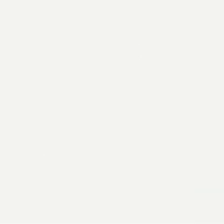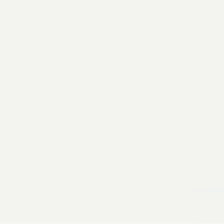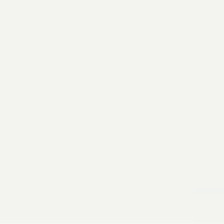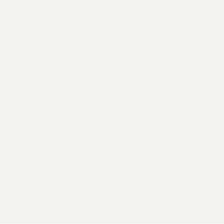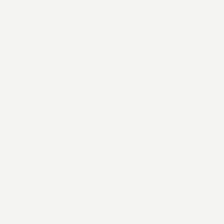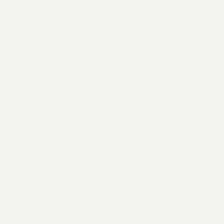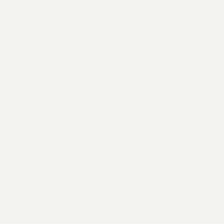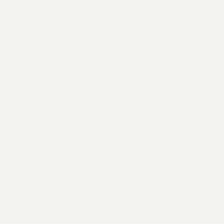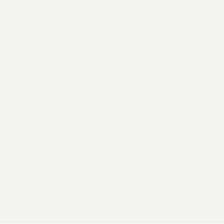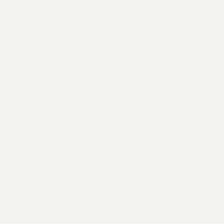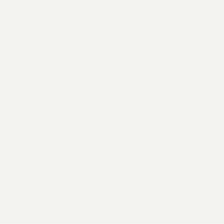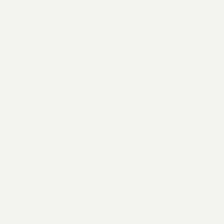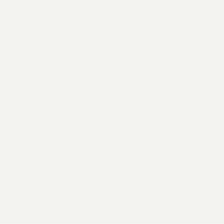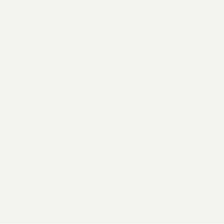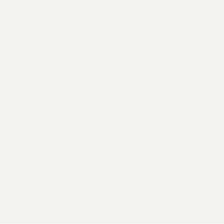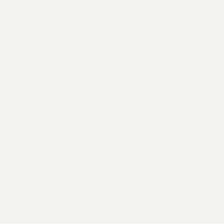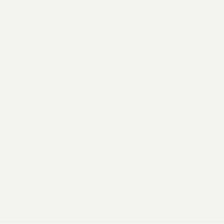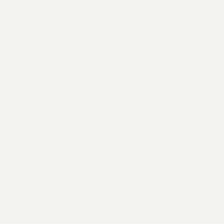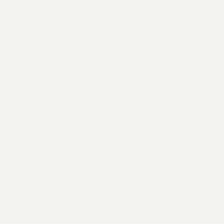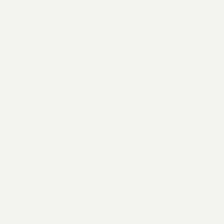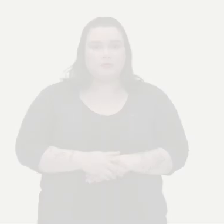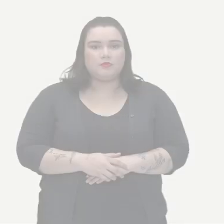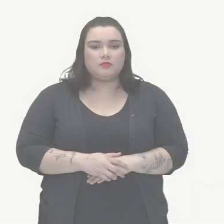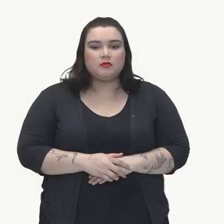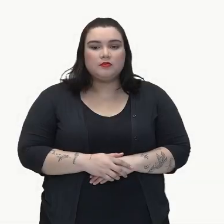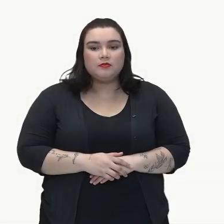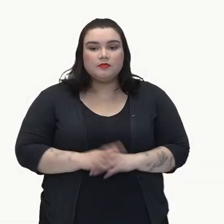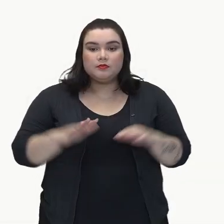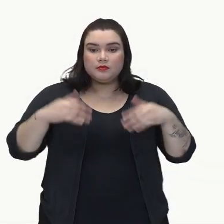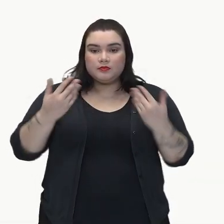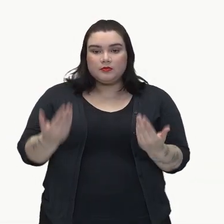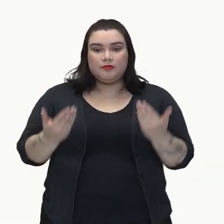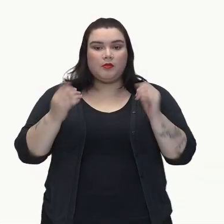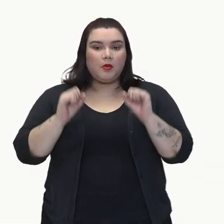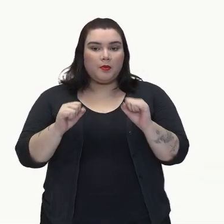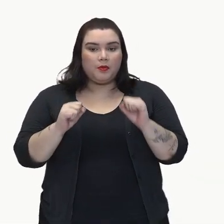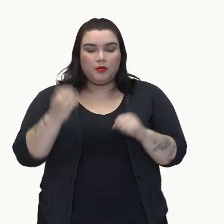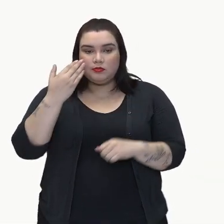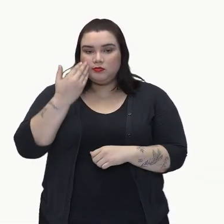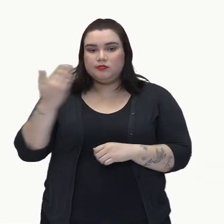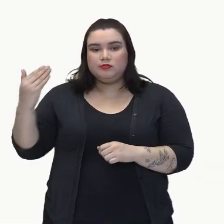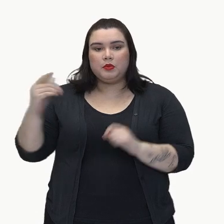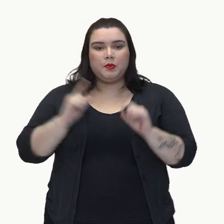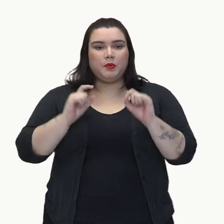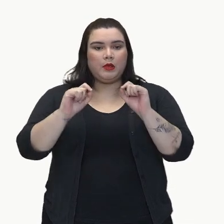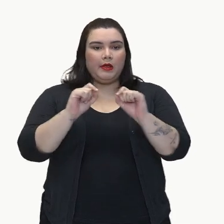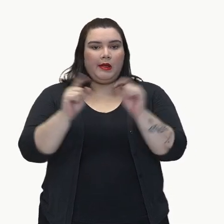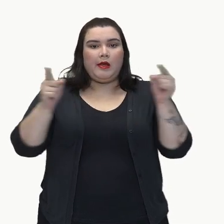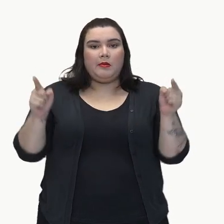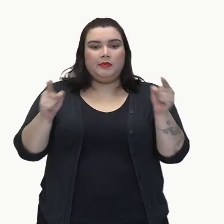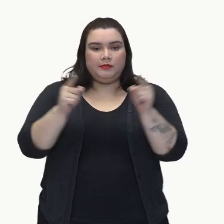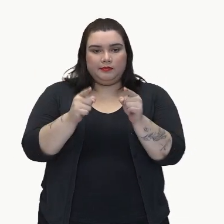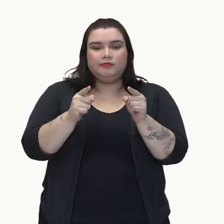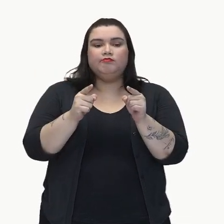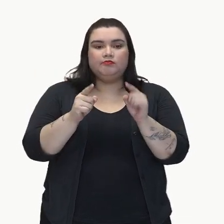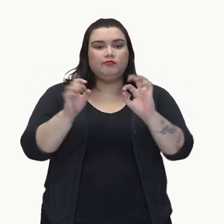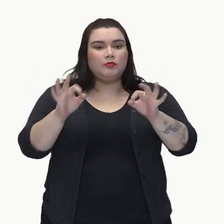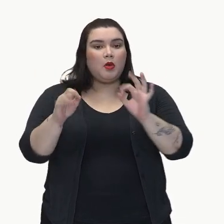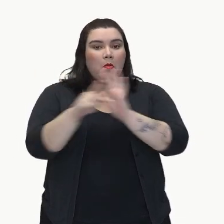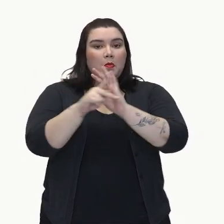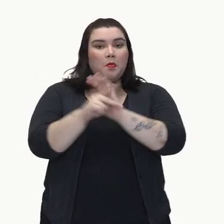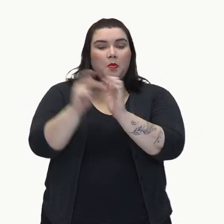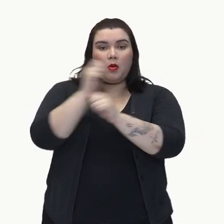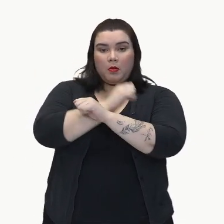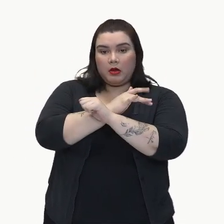abreviado COOH, por causa desse carbono, o oxigênio e a hidroxila. Às vezes vem assim,